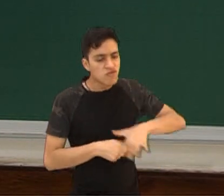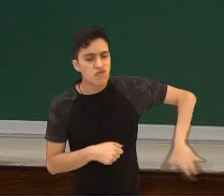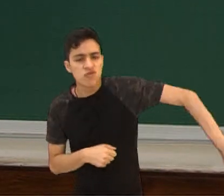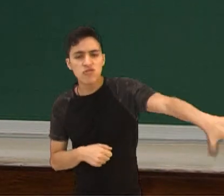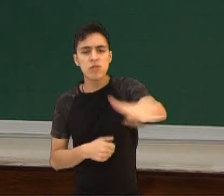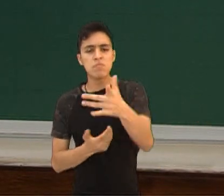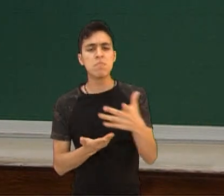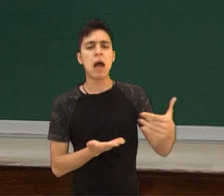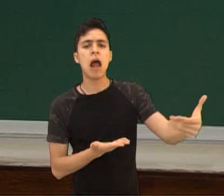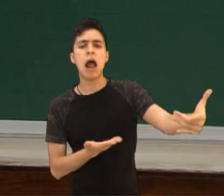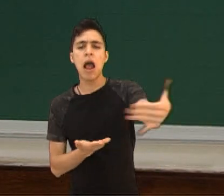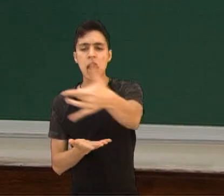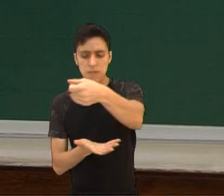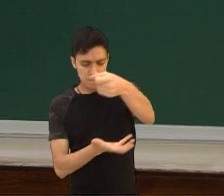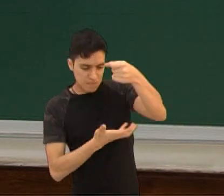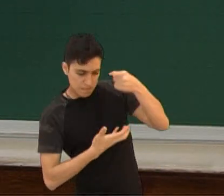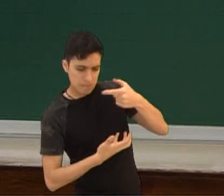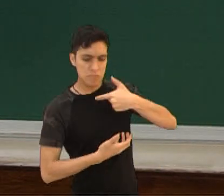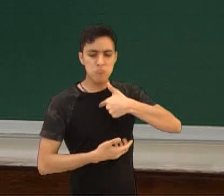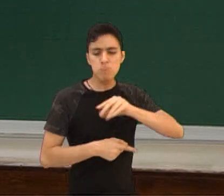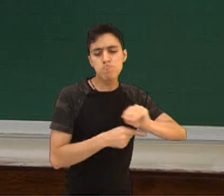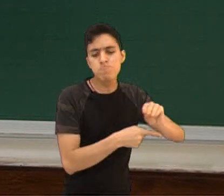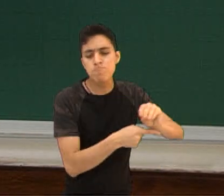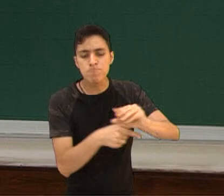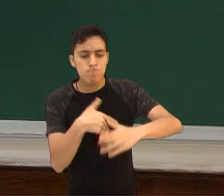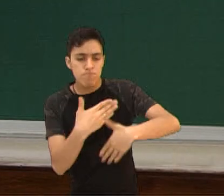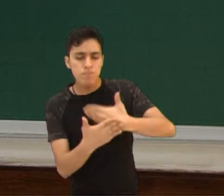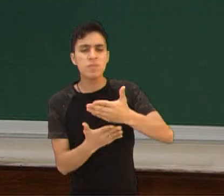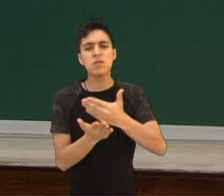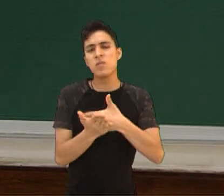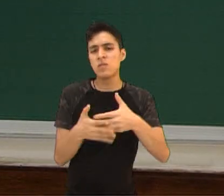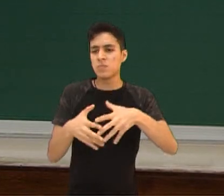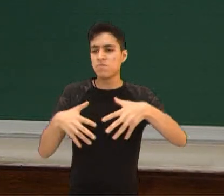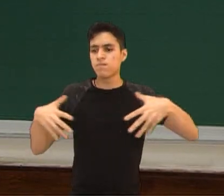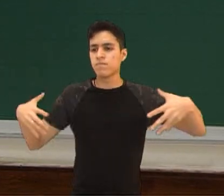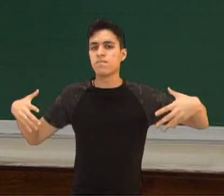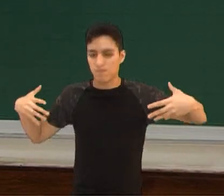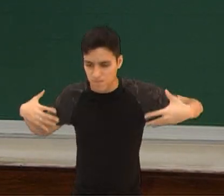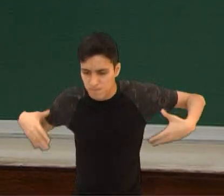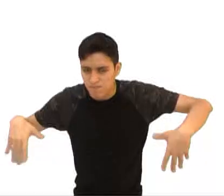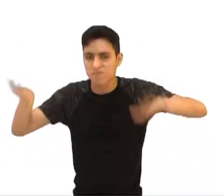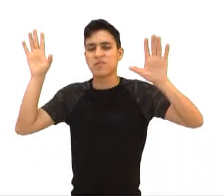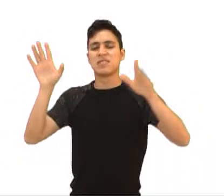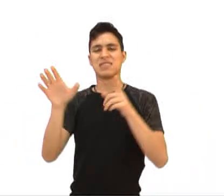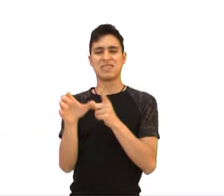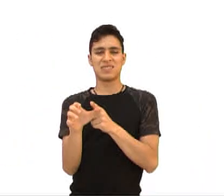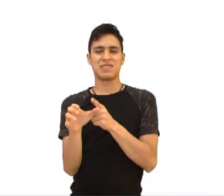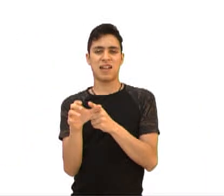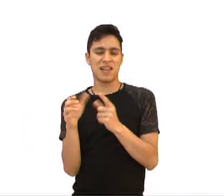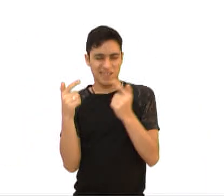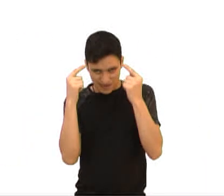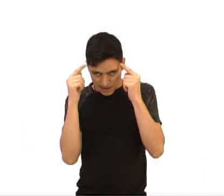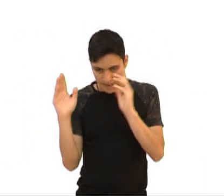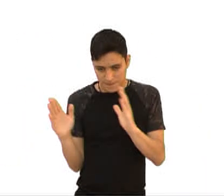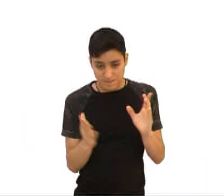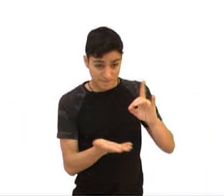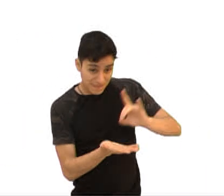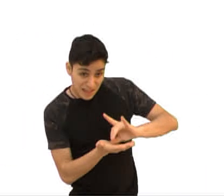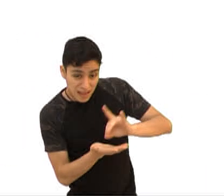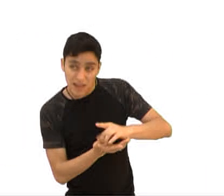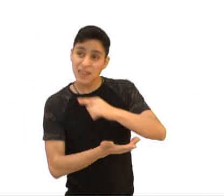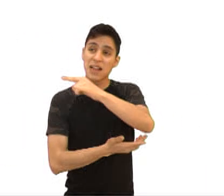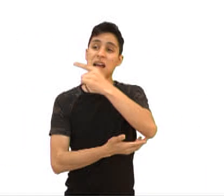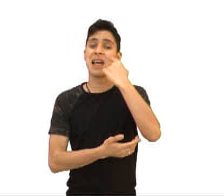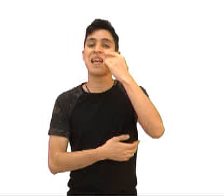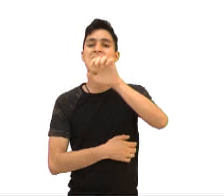abastecia as pessoas que moravam ao redor dos feudos. Daí foram surgindo os burgos, e deram origem às cidades. Mas fato é que na Europa